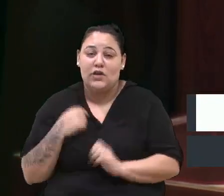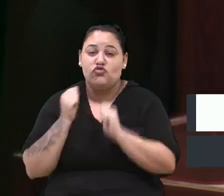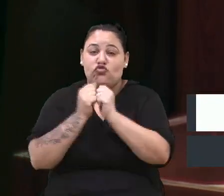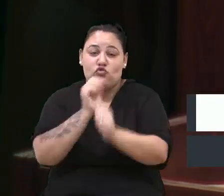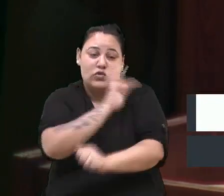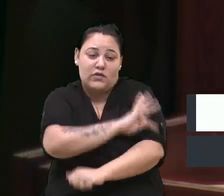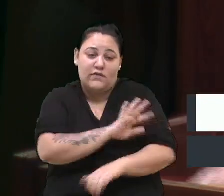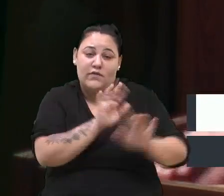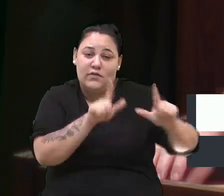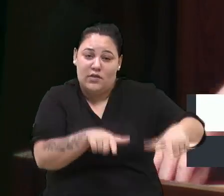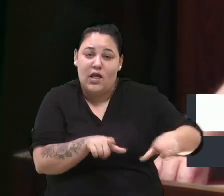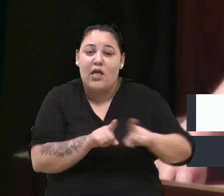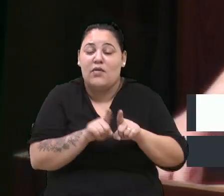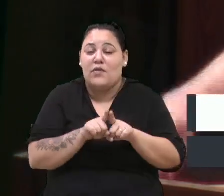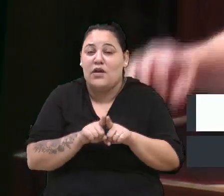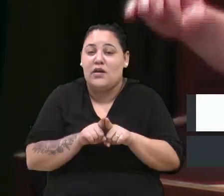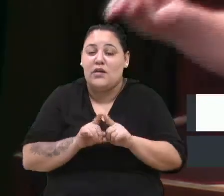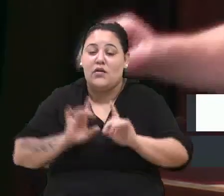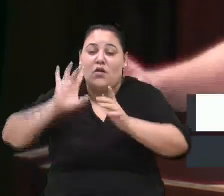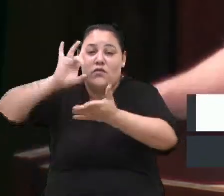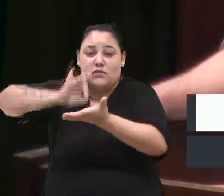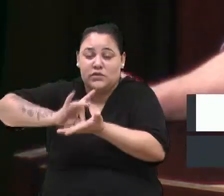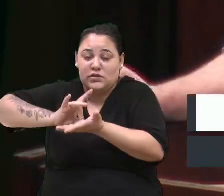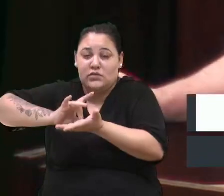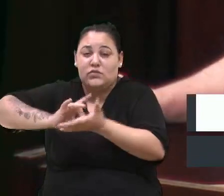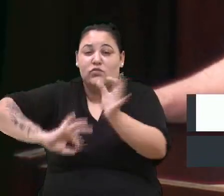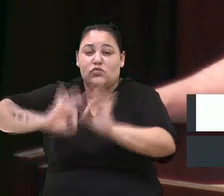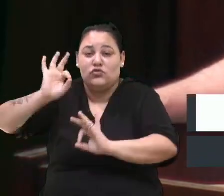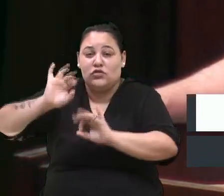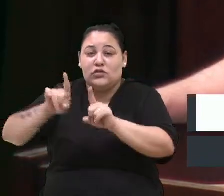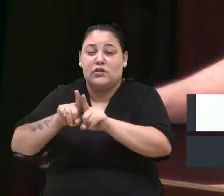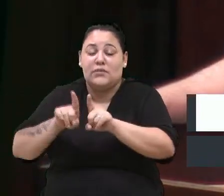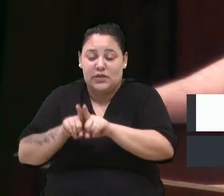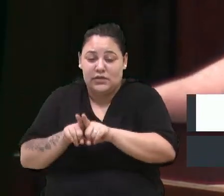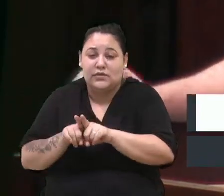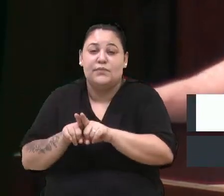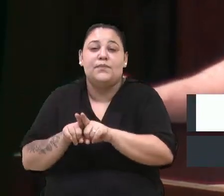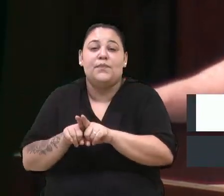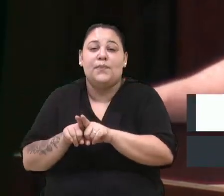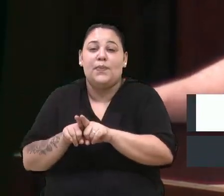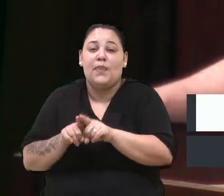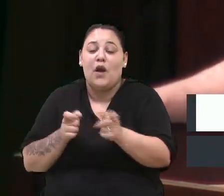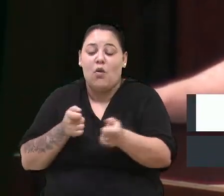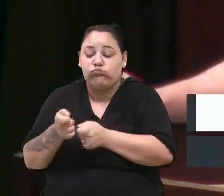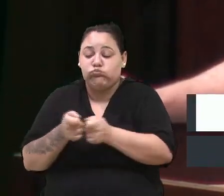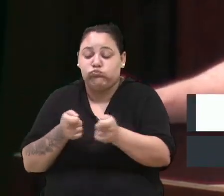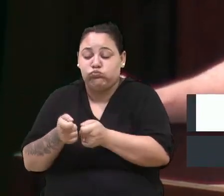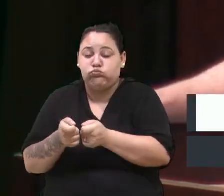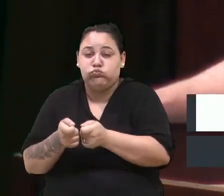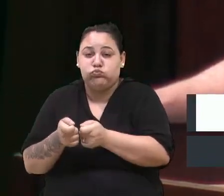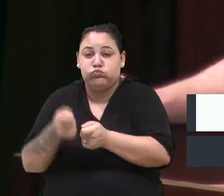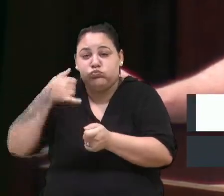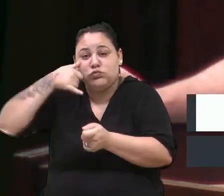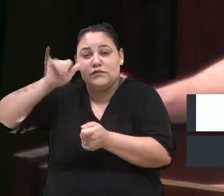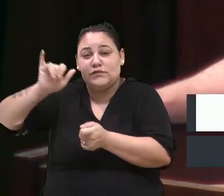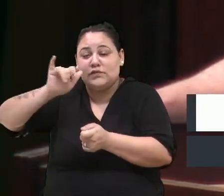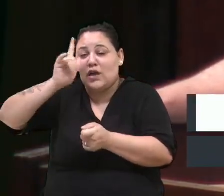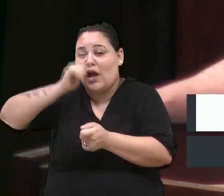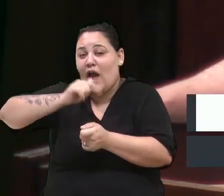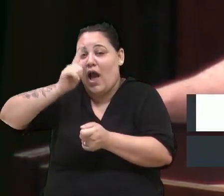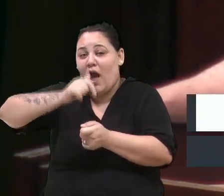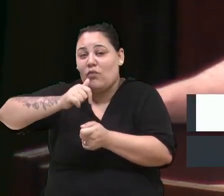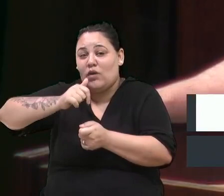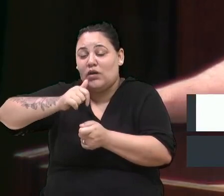farmácias. Protocolamos um importante projeto que é do controle de desperdício de água potável distribuída para